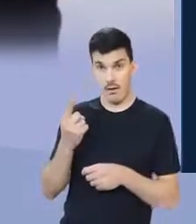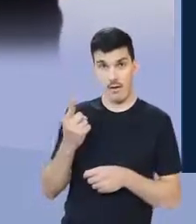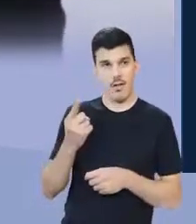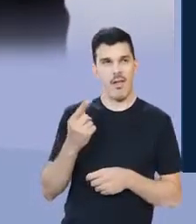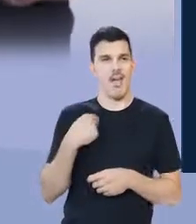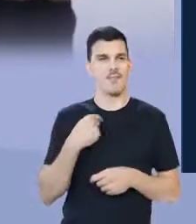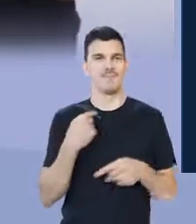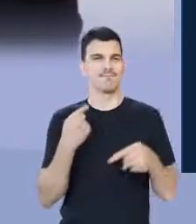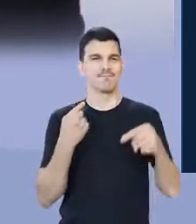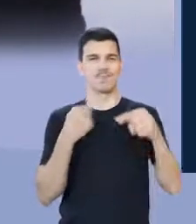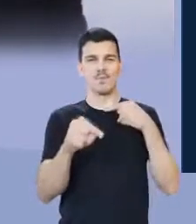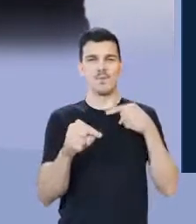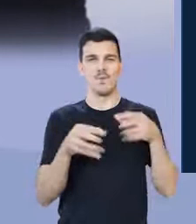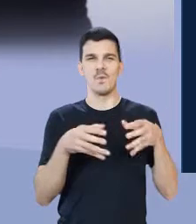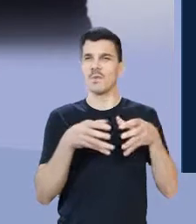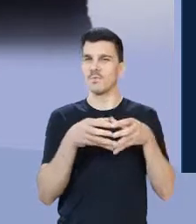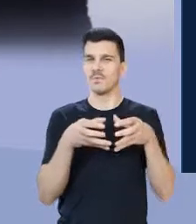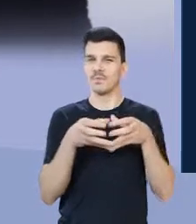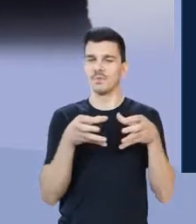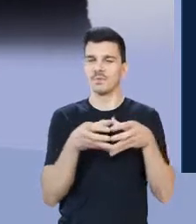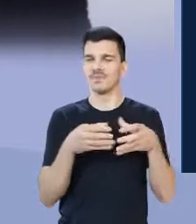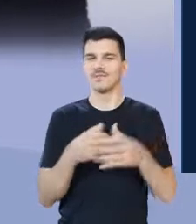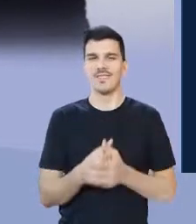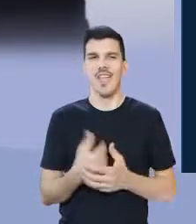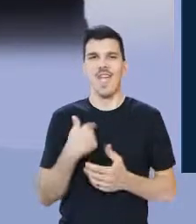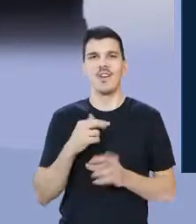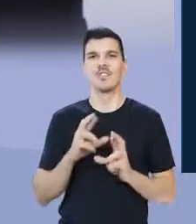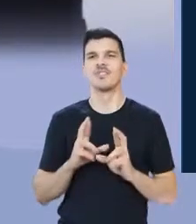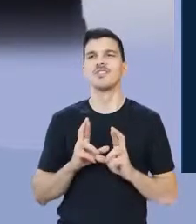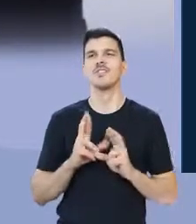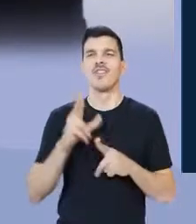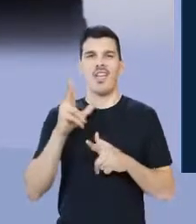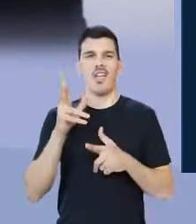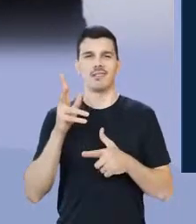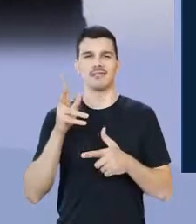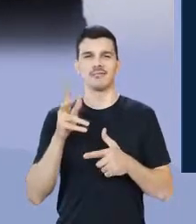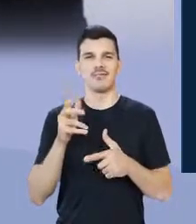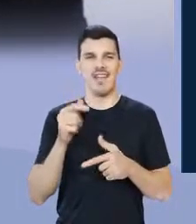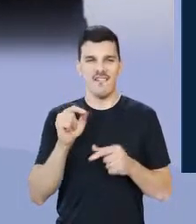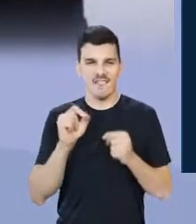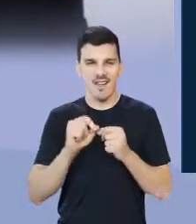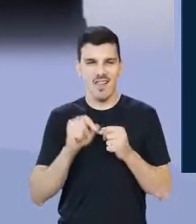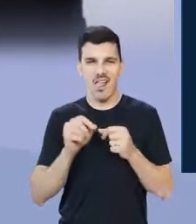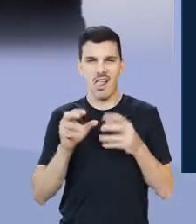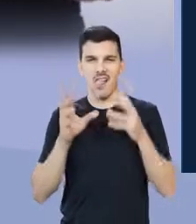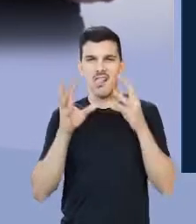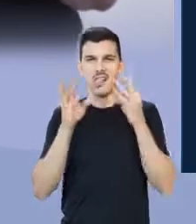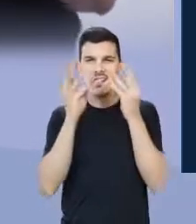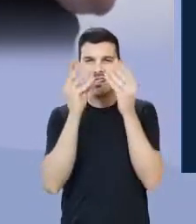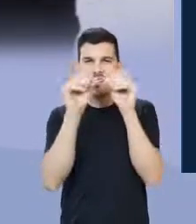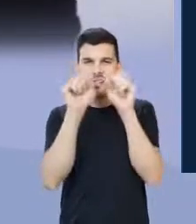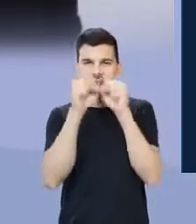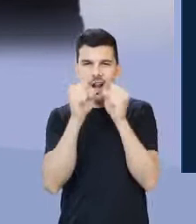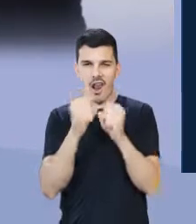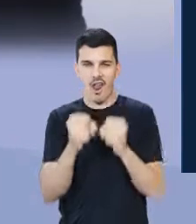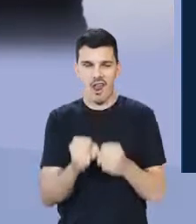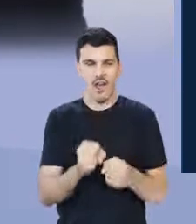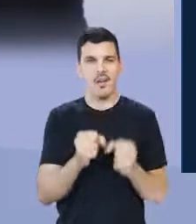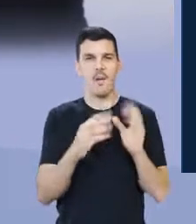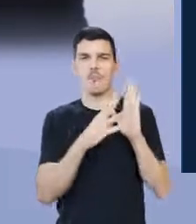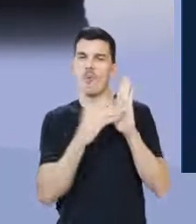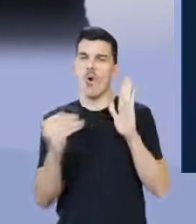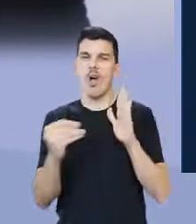se considera aquele que nasceu para atrapalhar, para